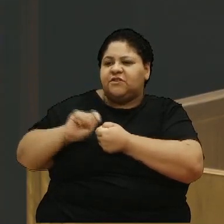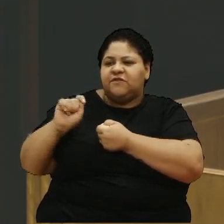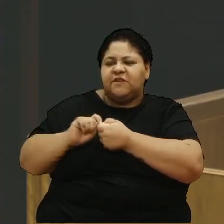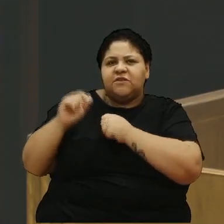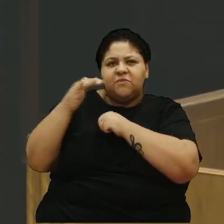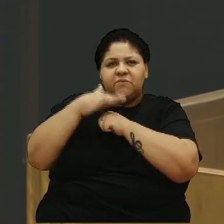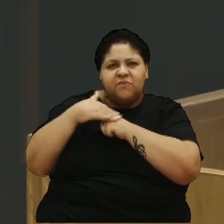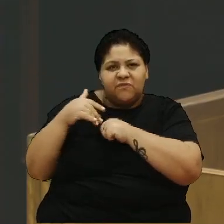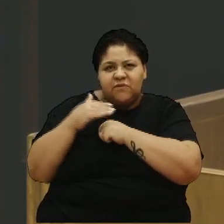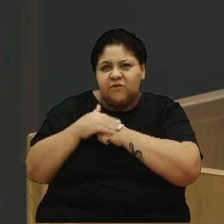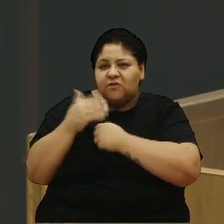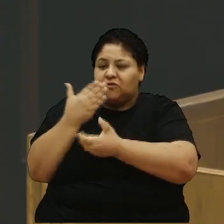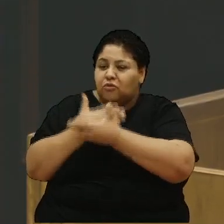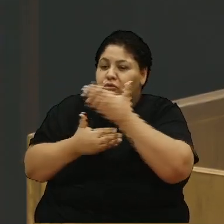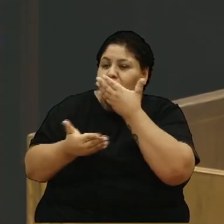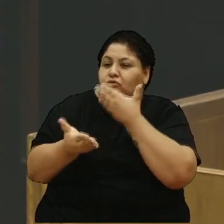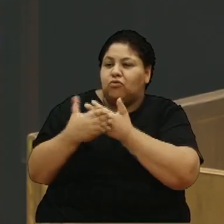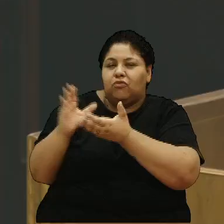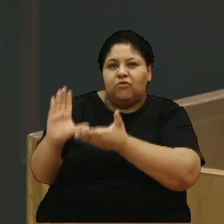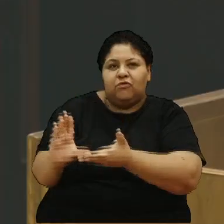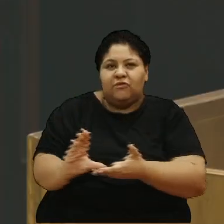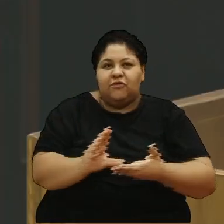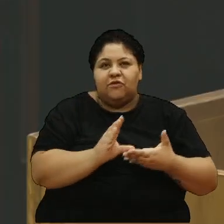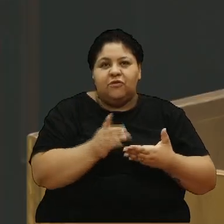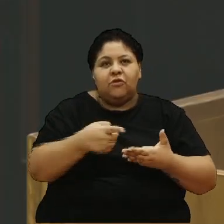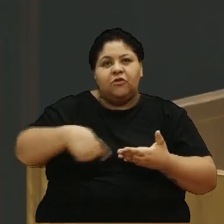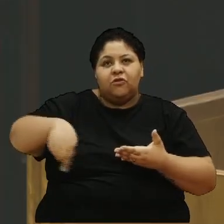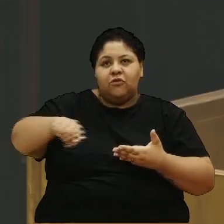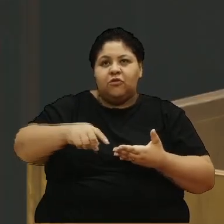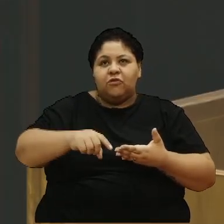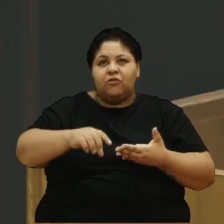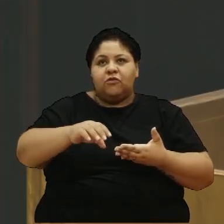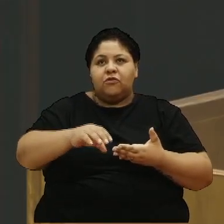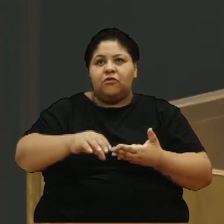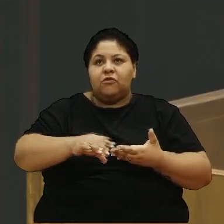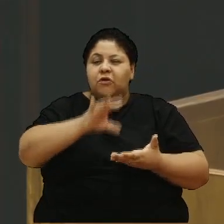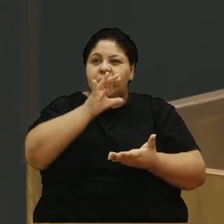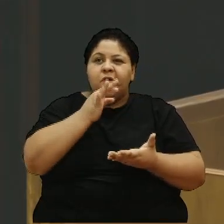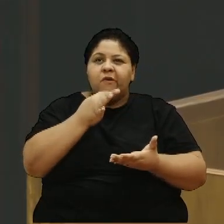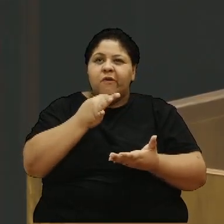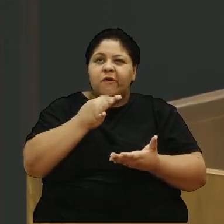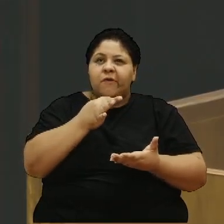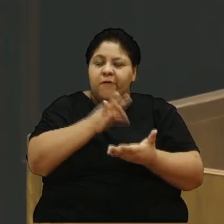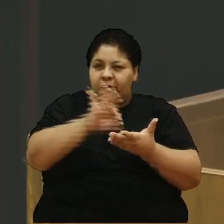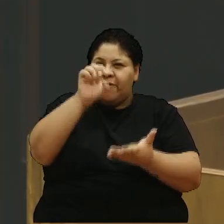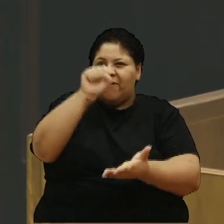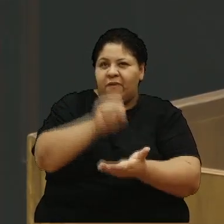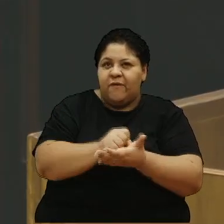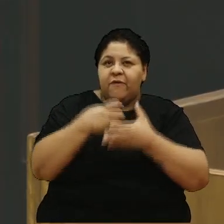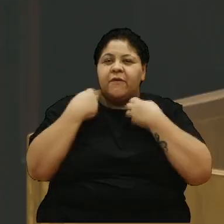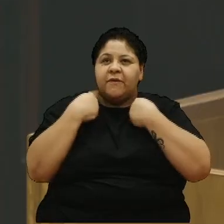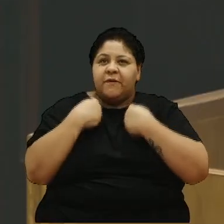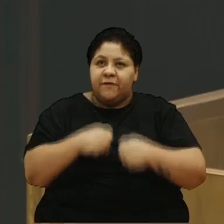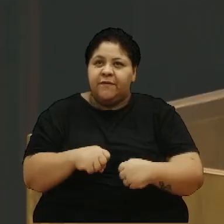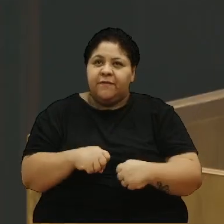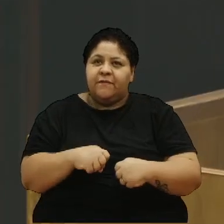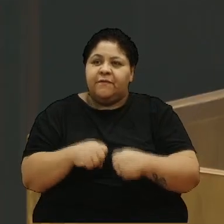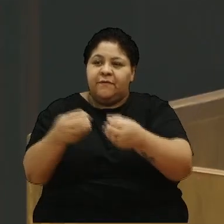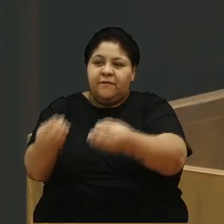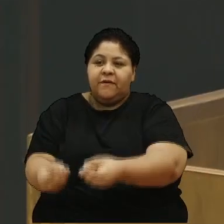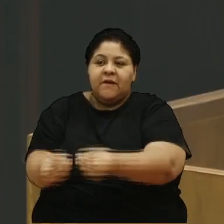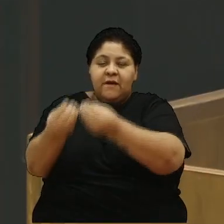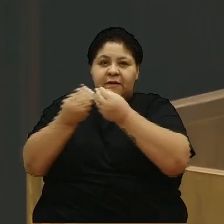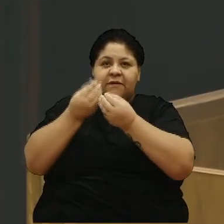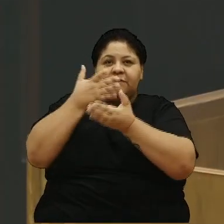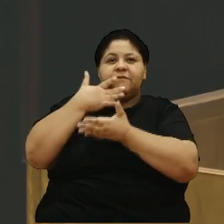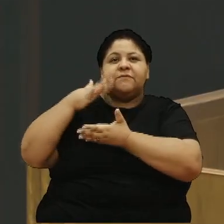dedicação, com todos os recursos. Nós somos credenciados, como eu disse no início, pela Secretaria Municipal de Educação, a receber essas